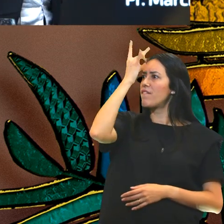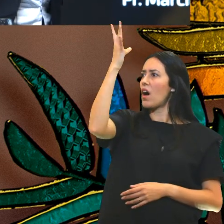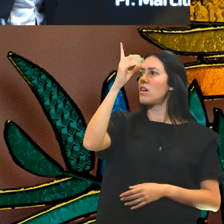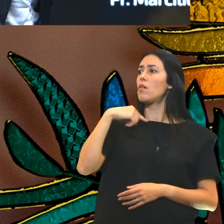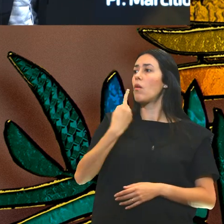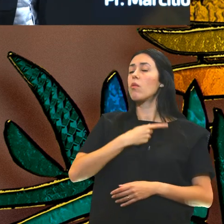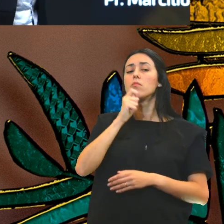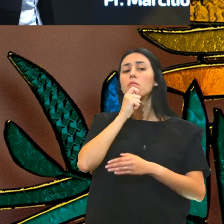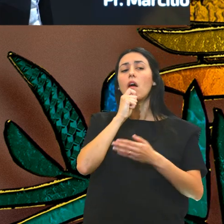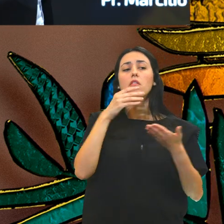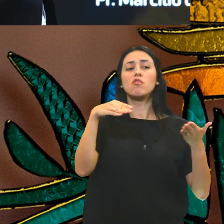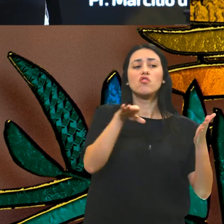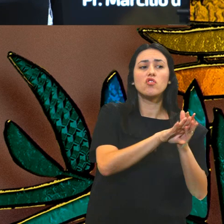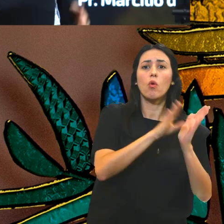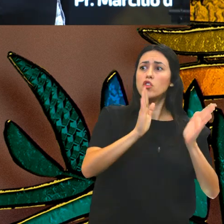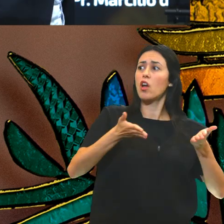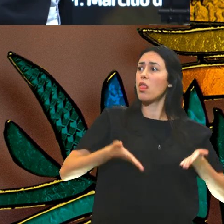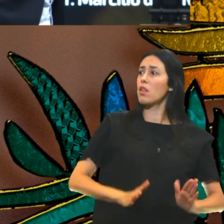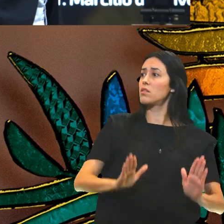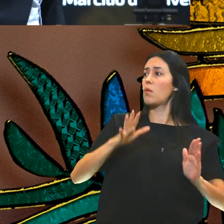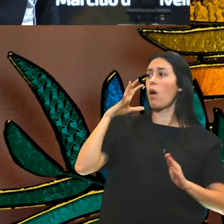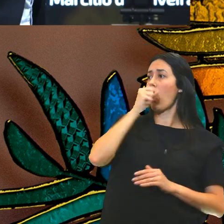antes mesmo que a parteira chegue.